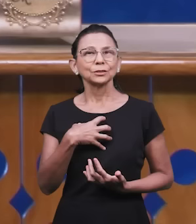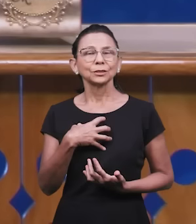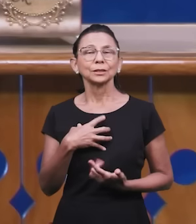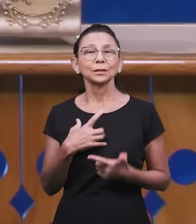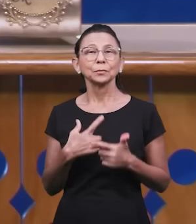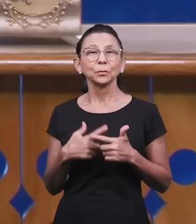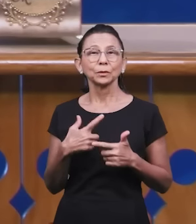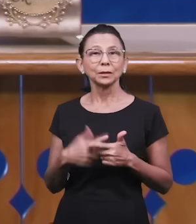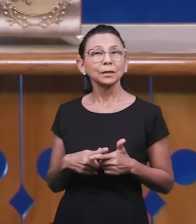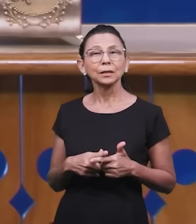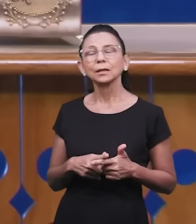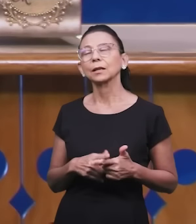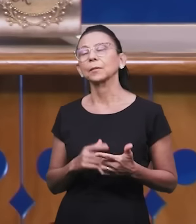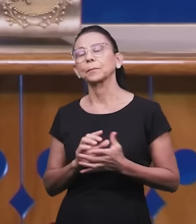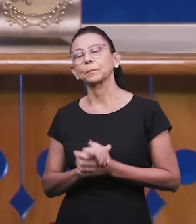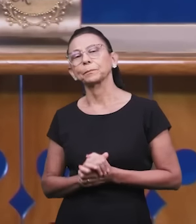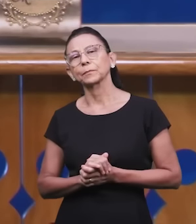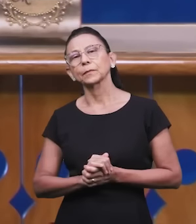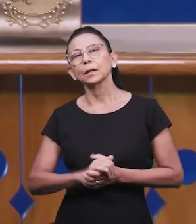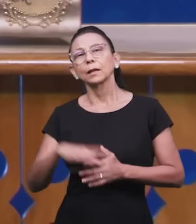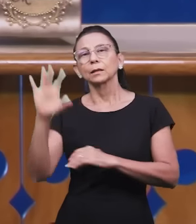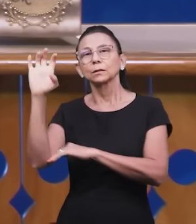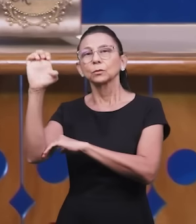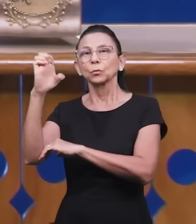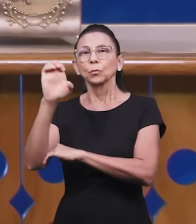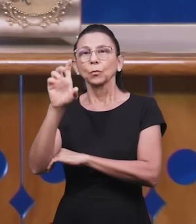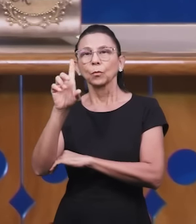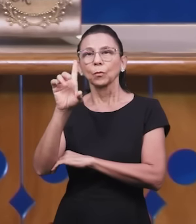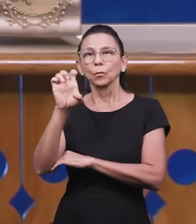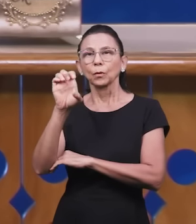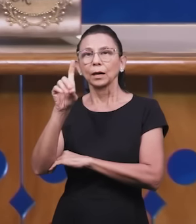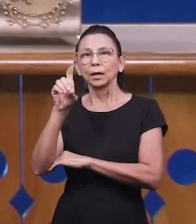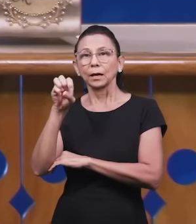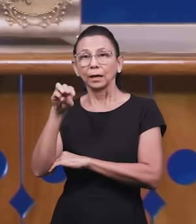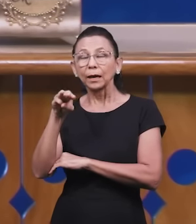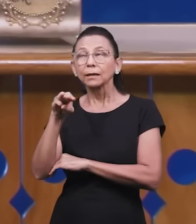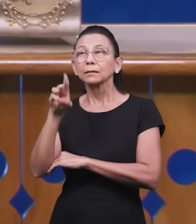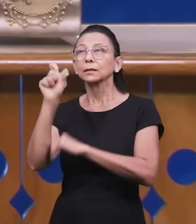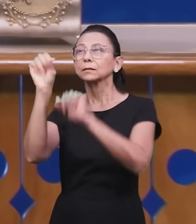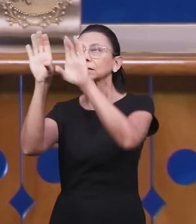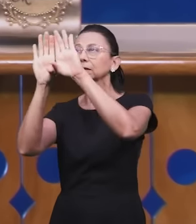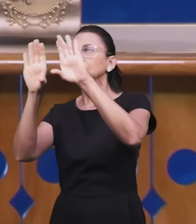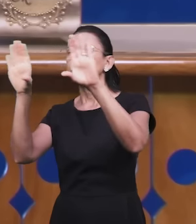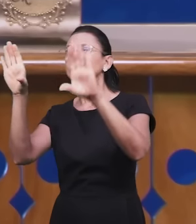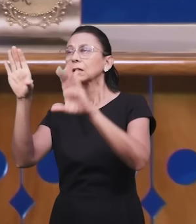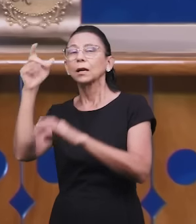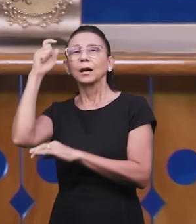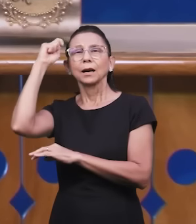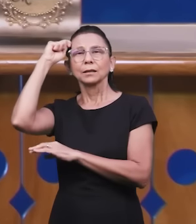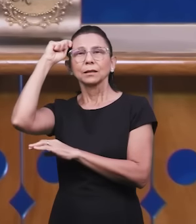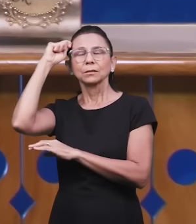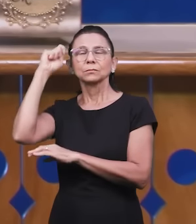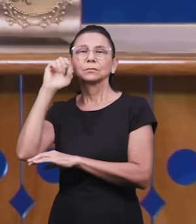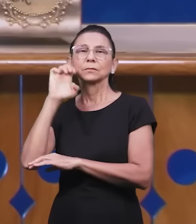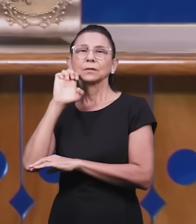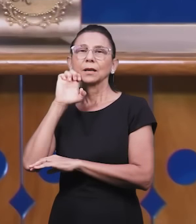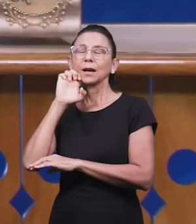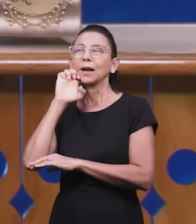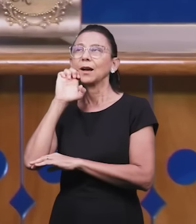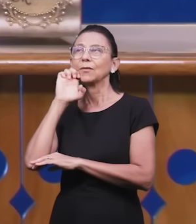ele perdeu a comunhão com Deus desde o Éden, quando ele transgrediu, quando ele